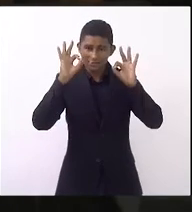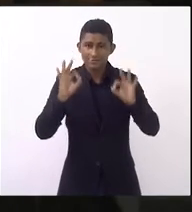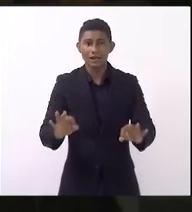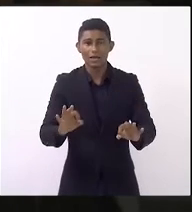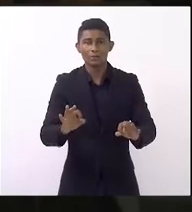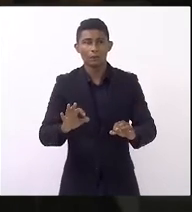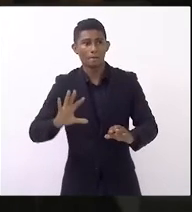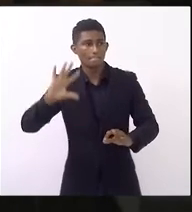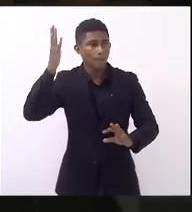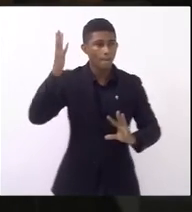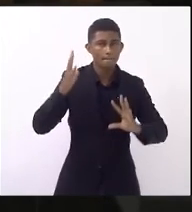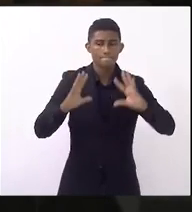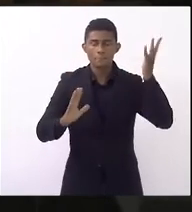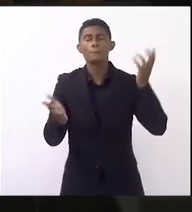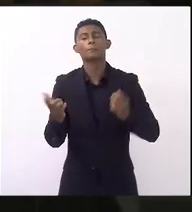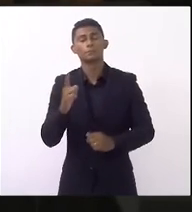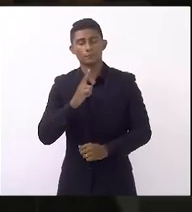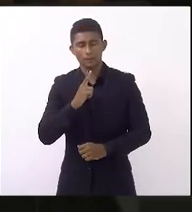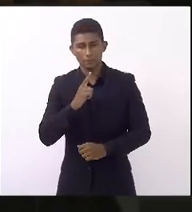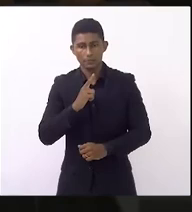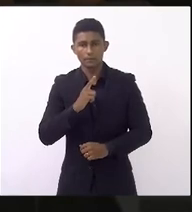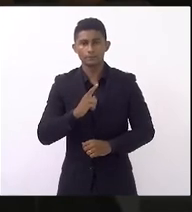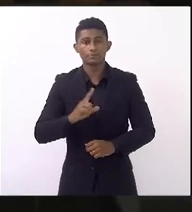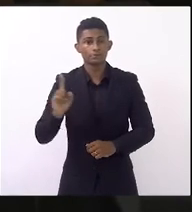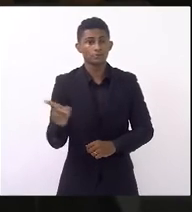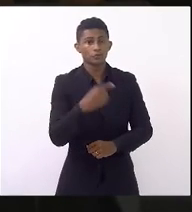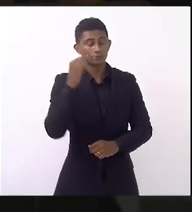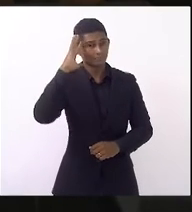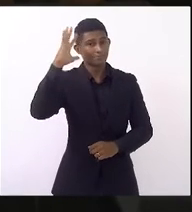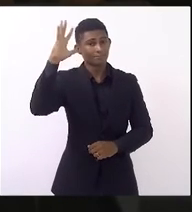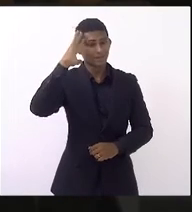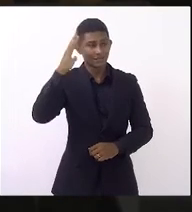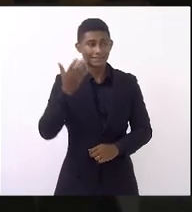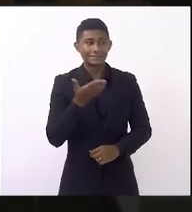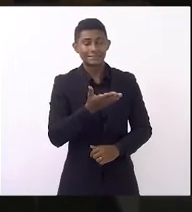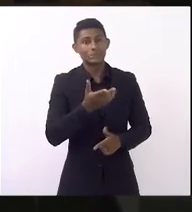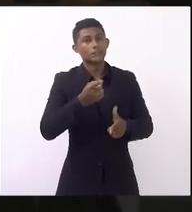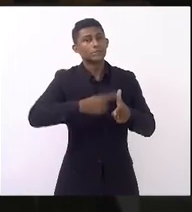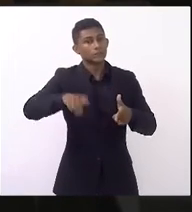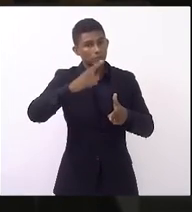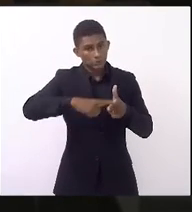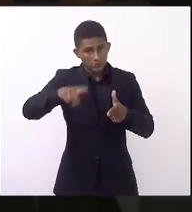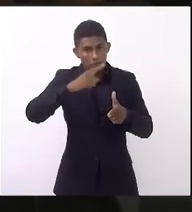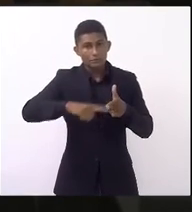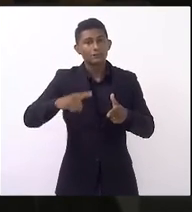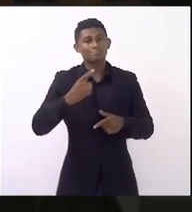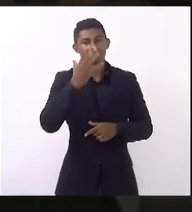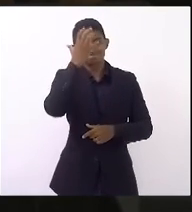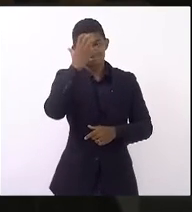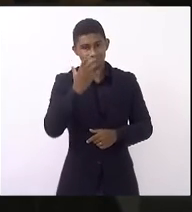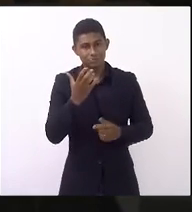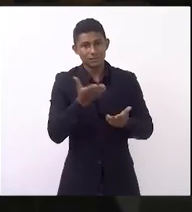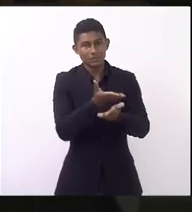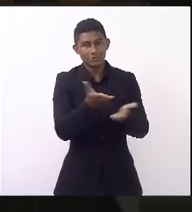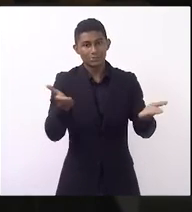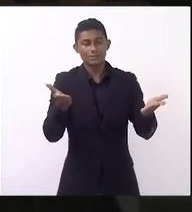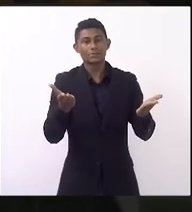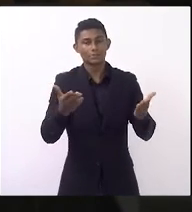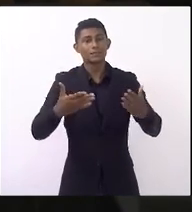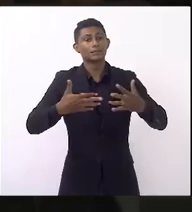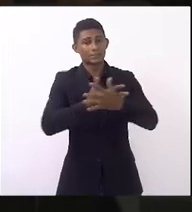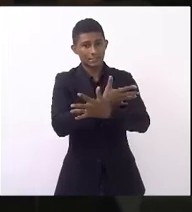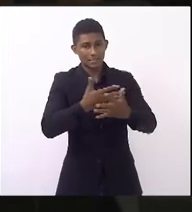E pensar que é um grave problema que as cidades têm que passar a ser